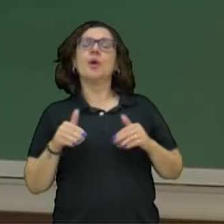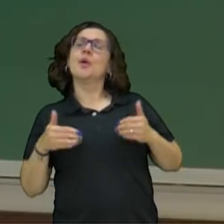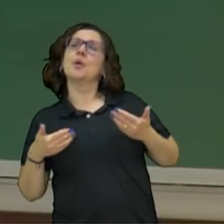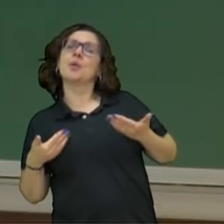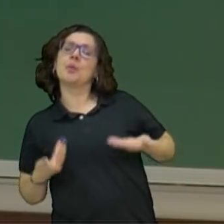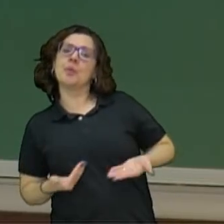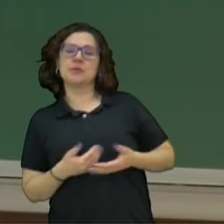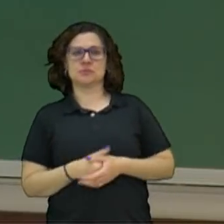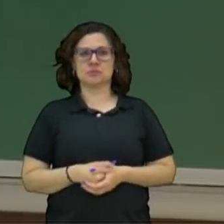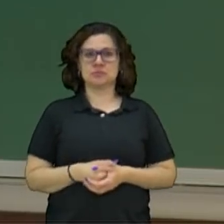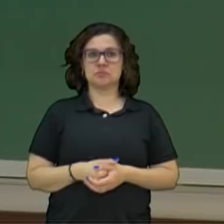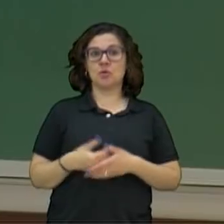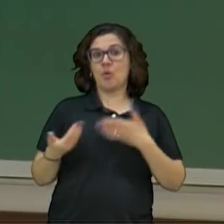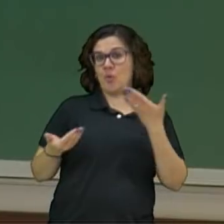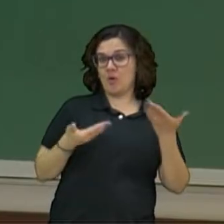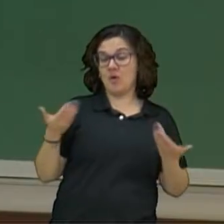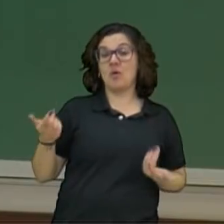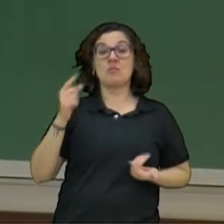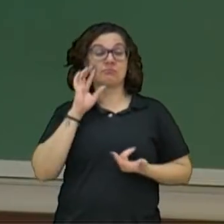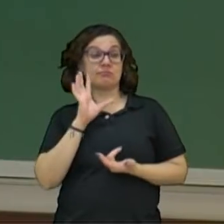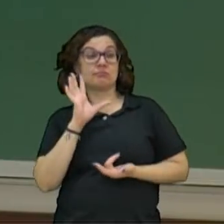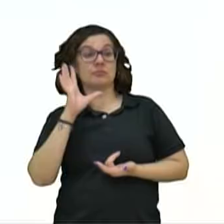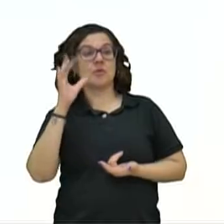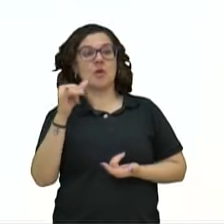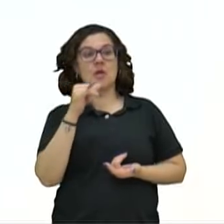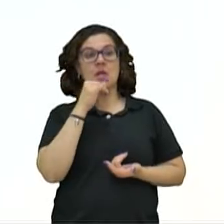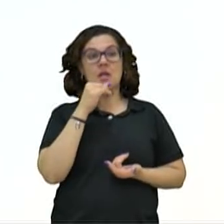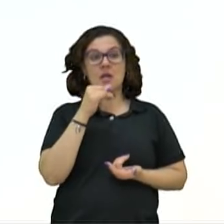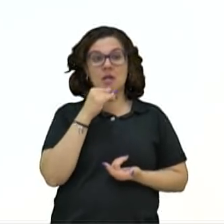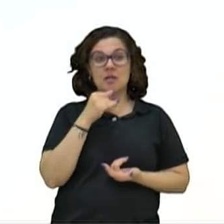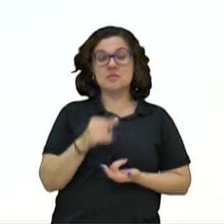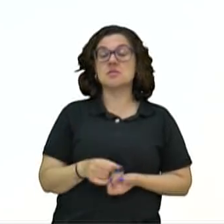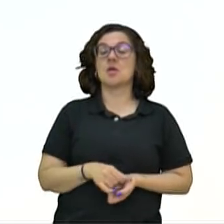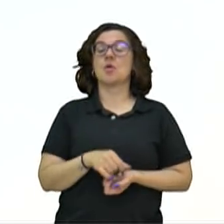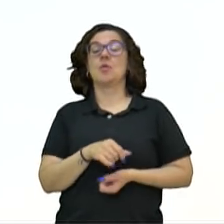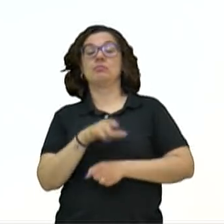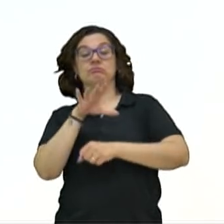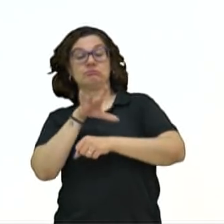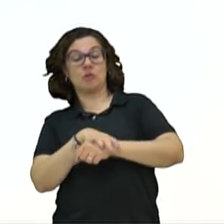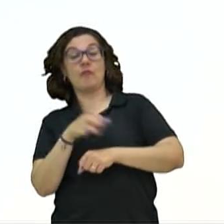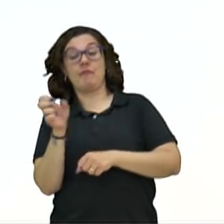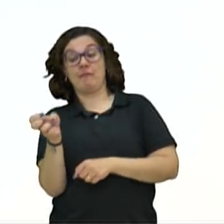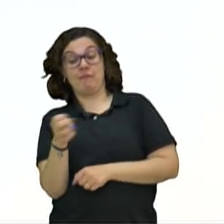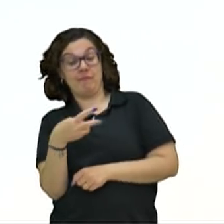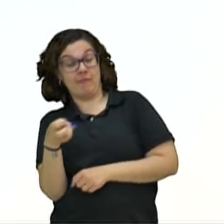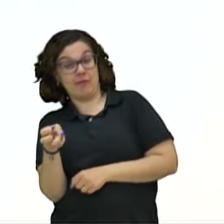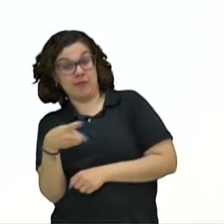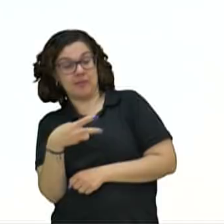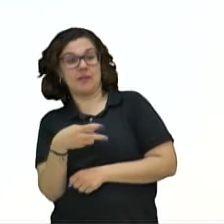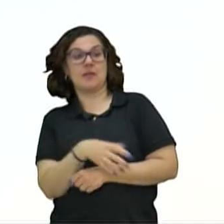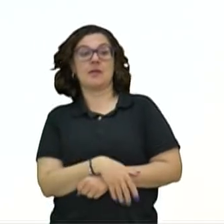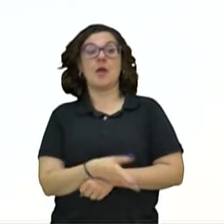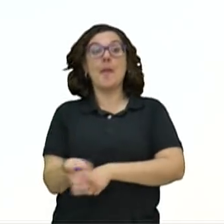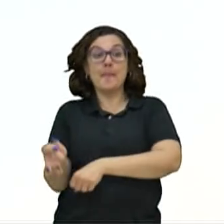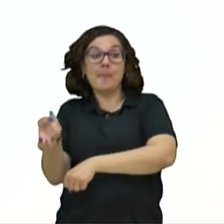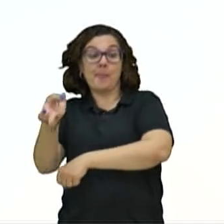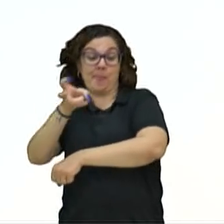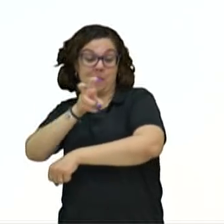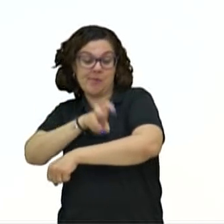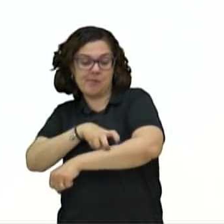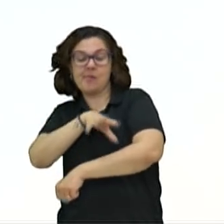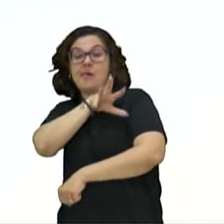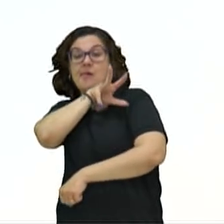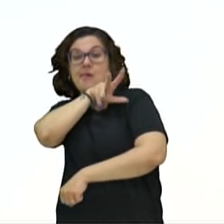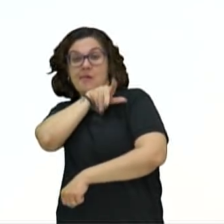Que tipo de emergência? Em situações, por exemplo, de intoxicações por um veneno, a peçonha de um